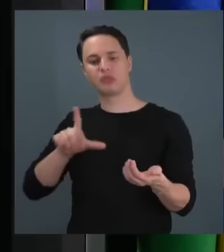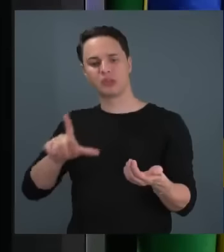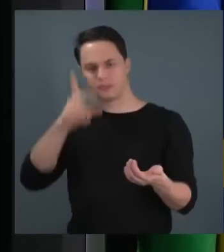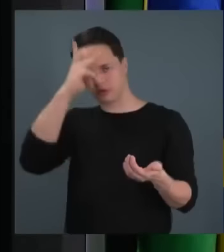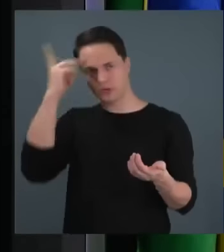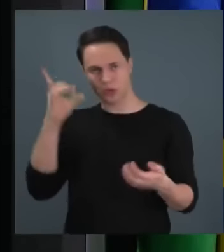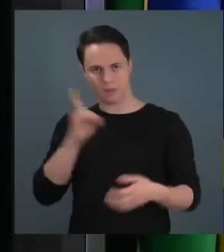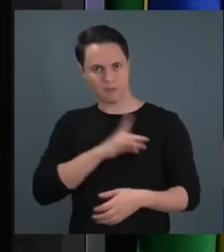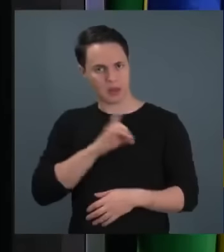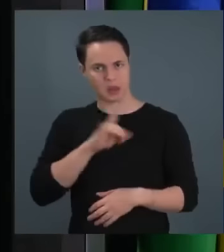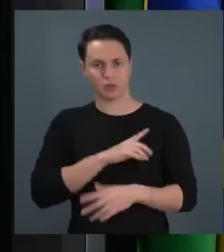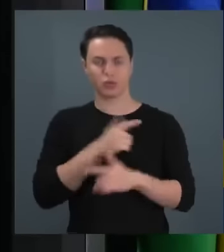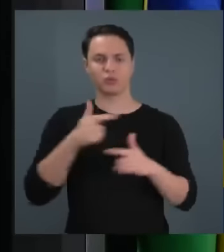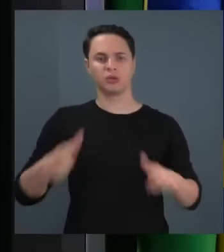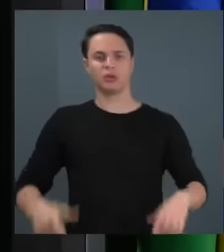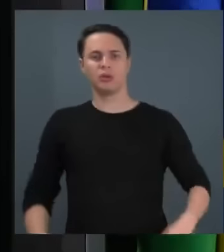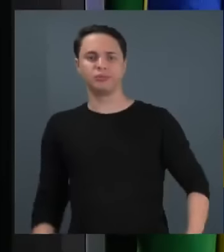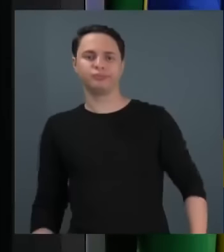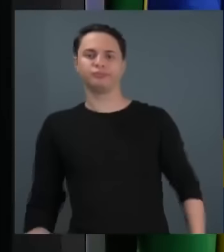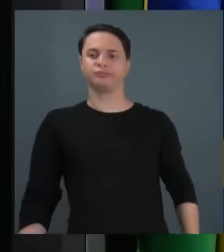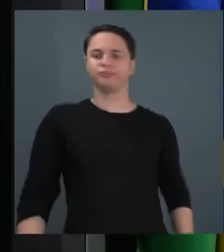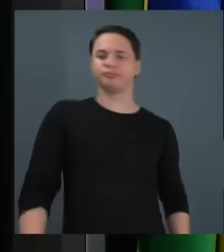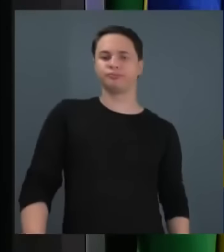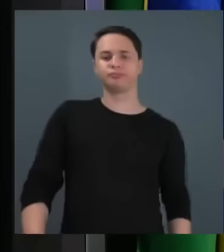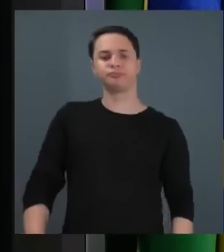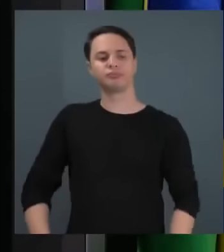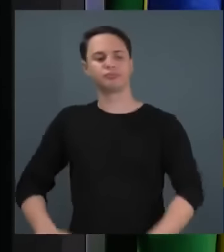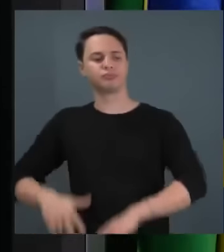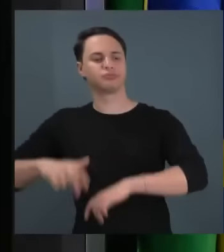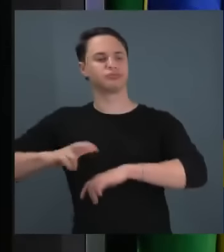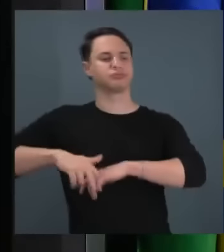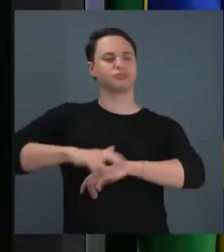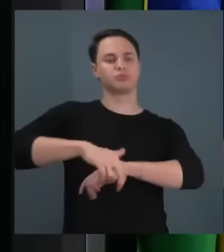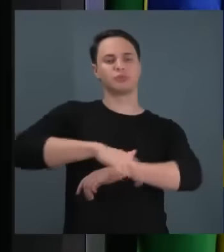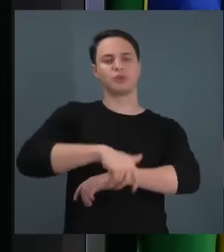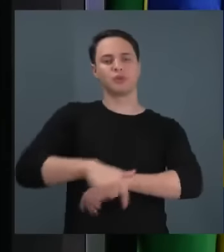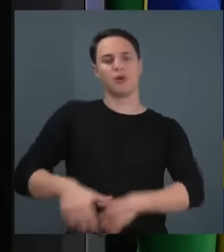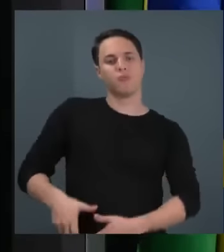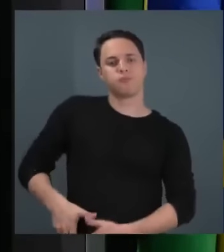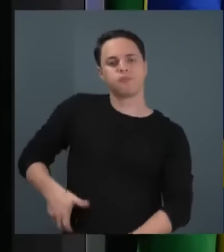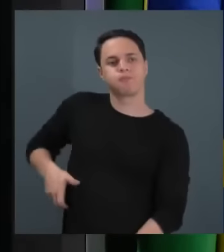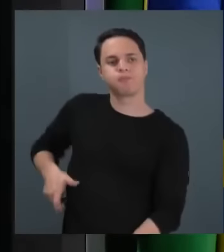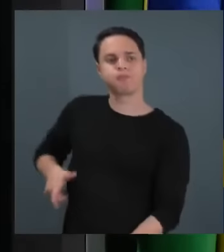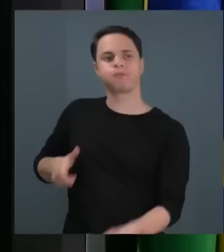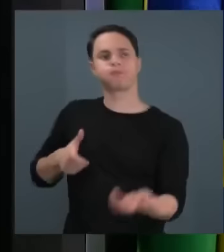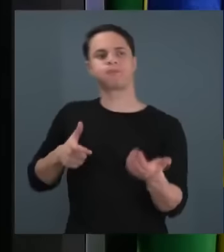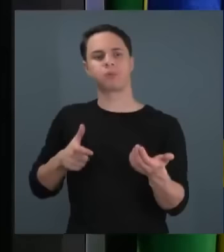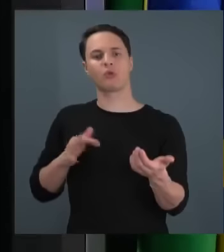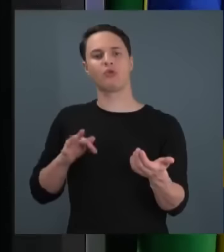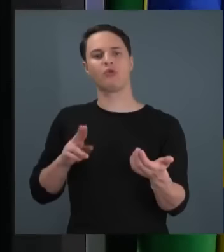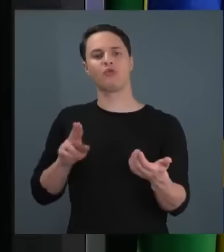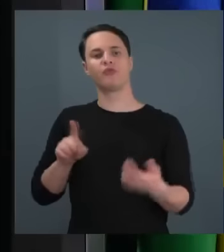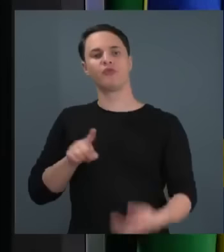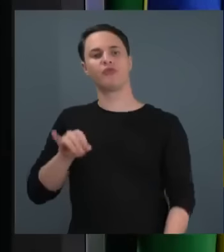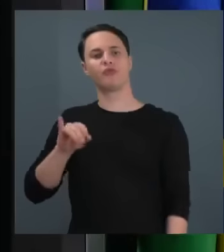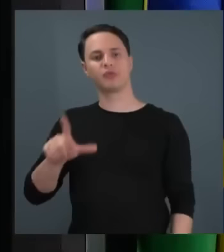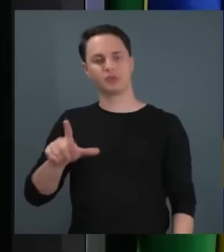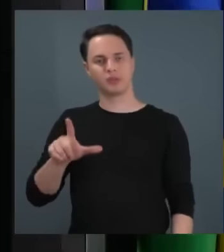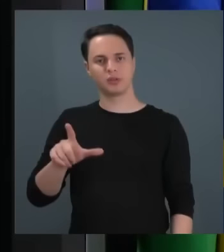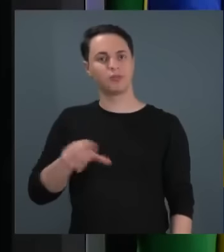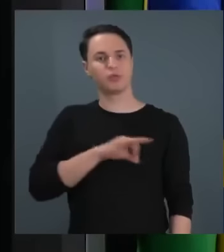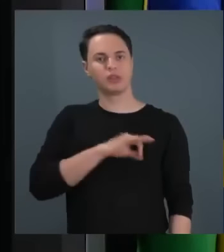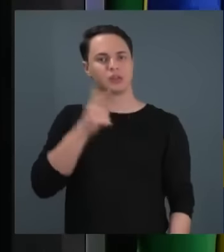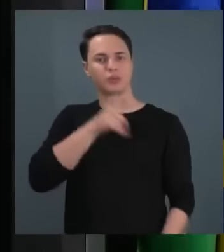de andar na rua, em certos locais, com fuzil à mostra. Locais que a polícia não entra há